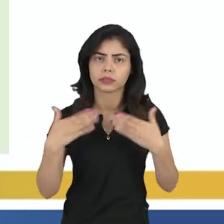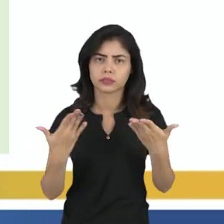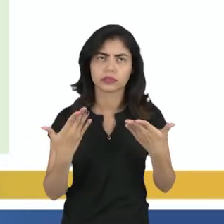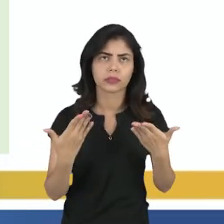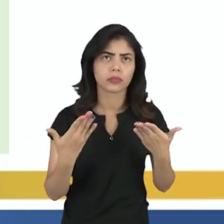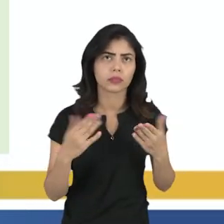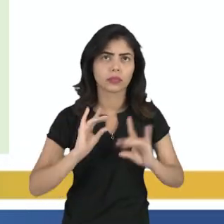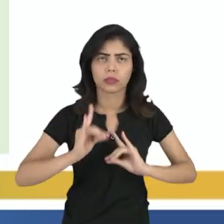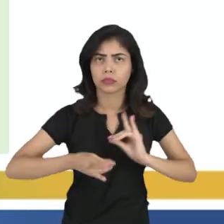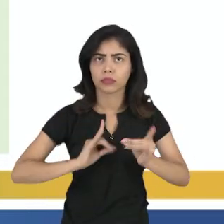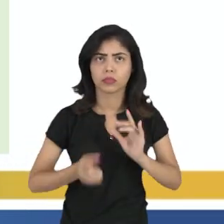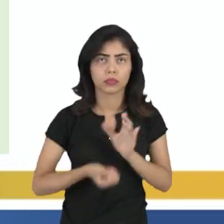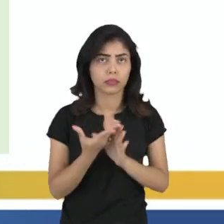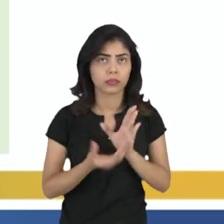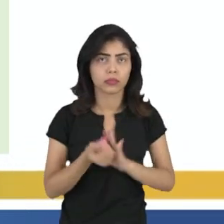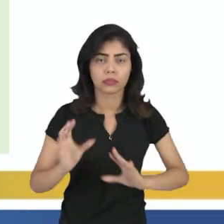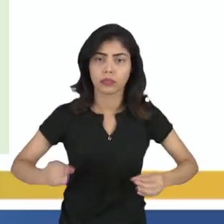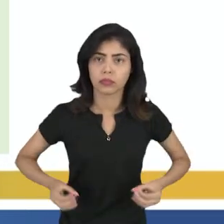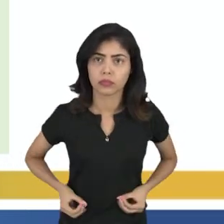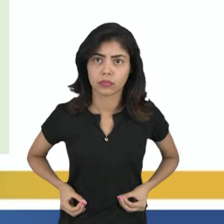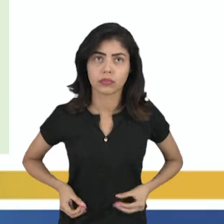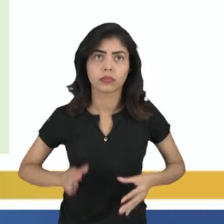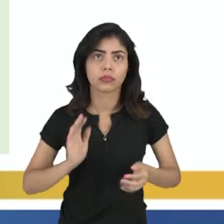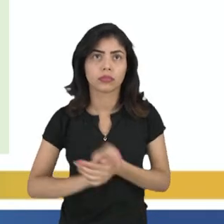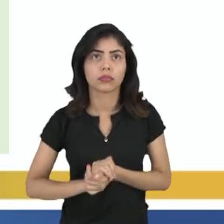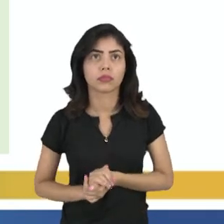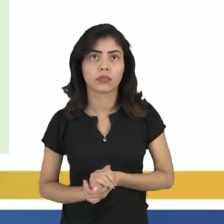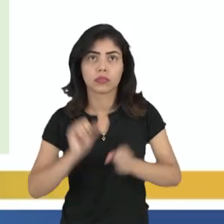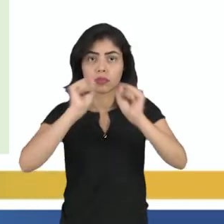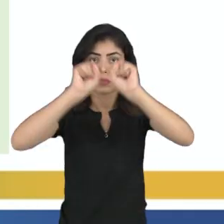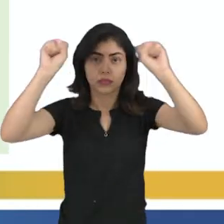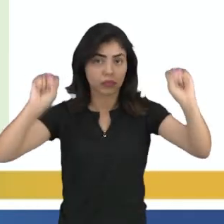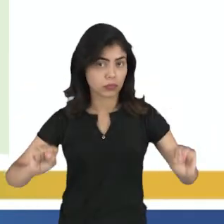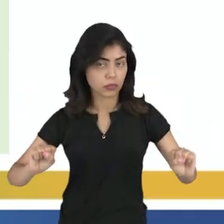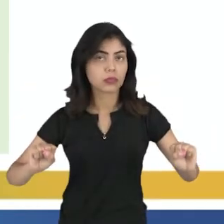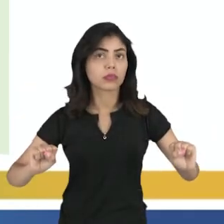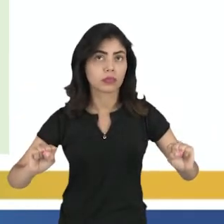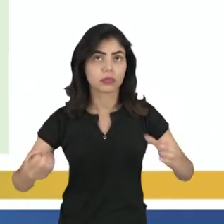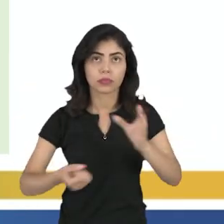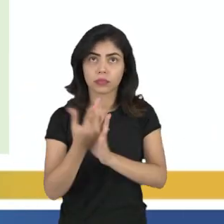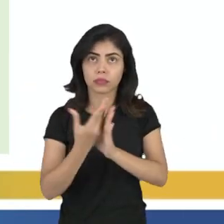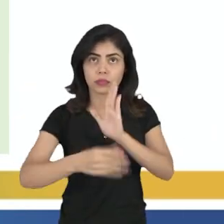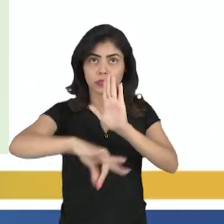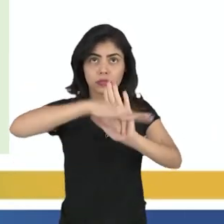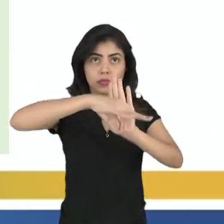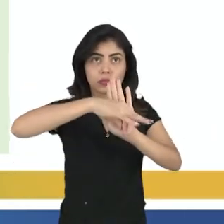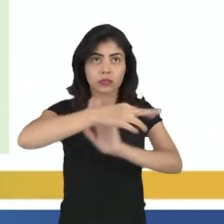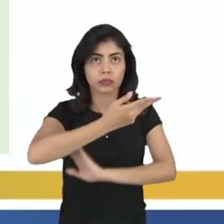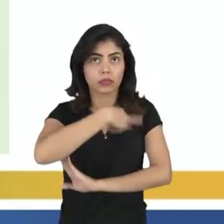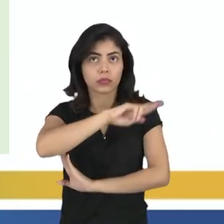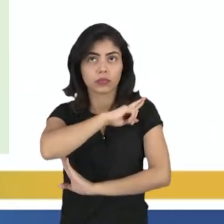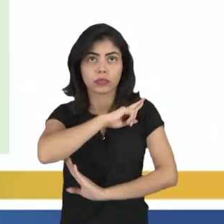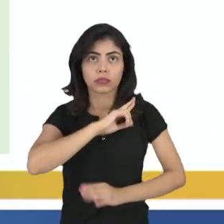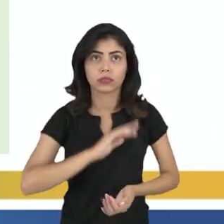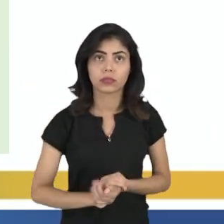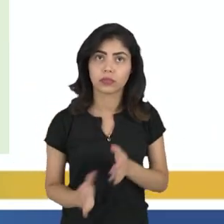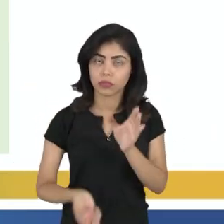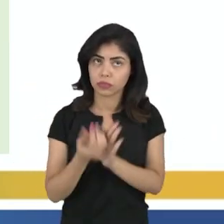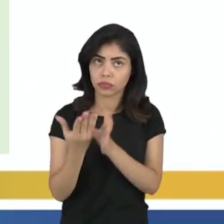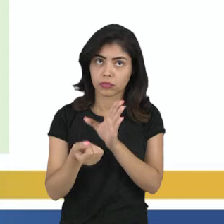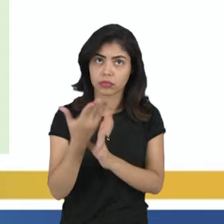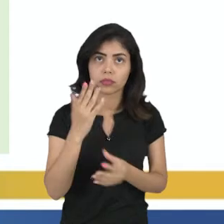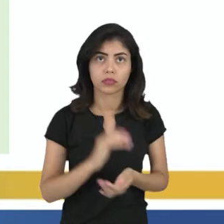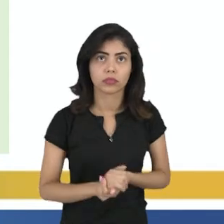questão 3, quais são os hormônios produzidos pelos ovários? E na questão 4, o sistema reprodutor feminino, ele